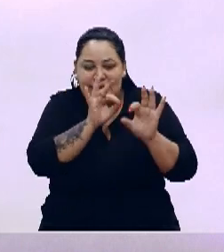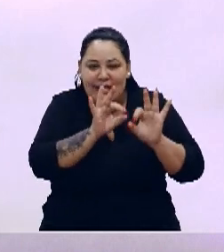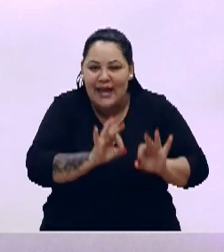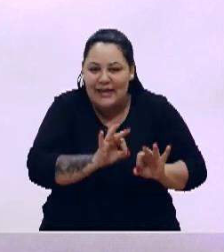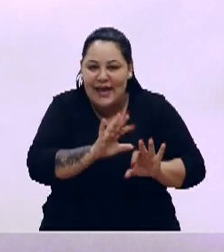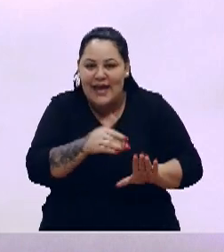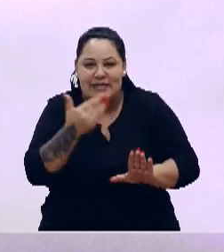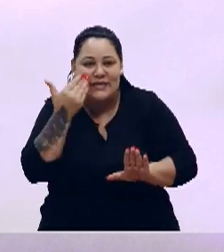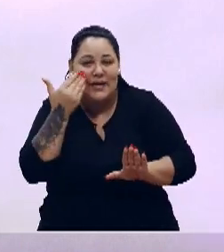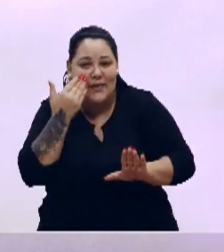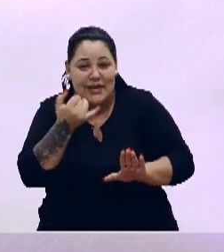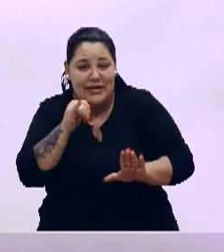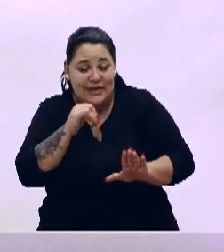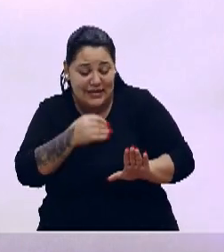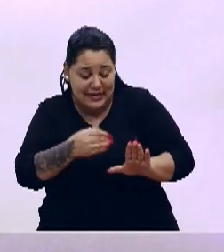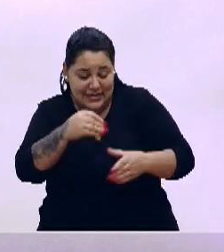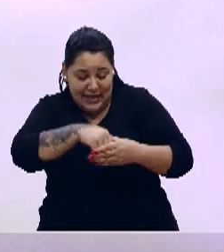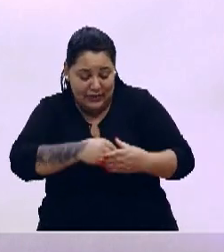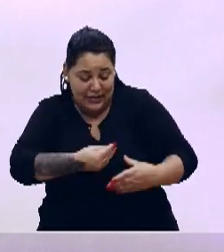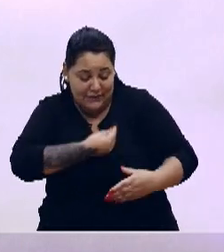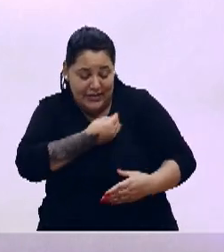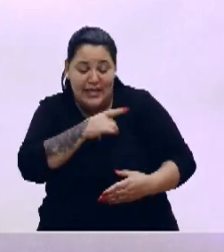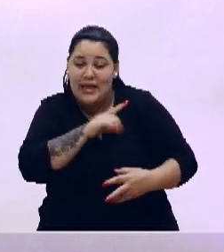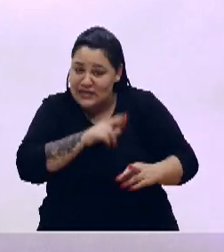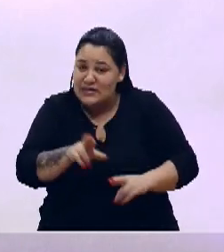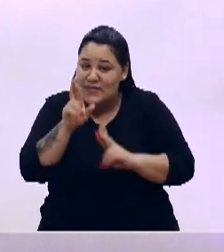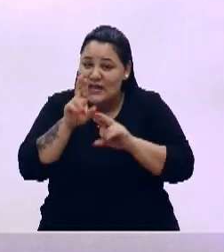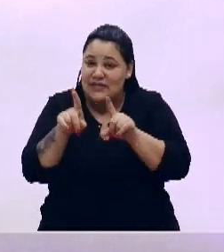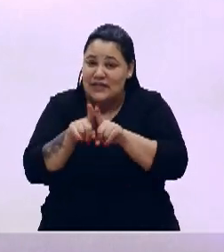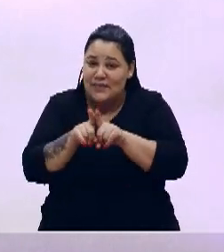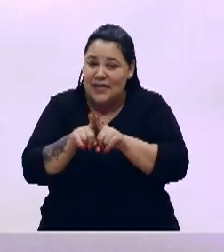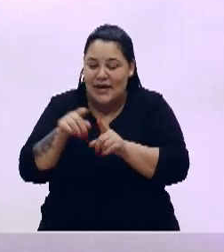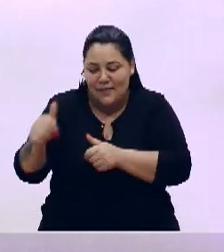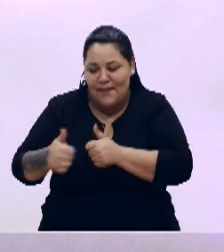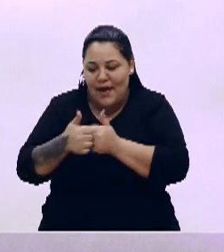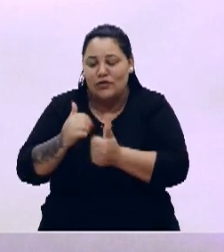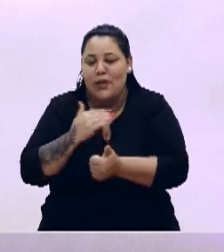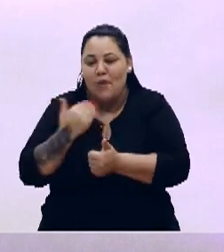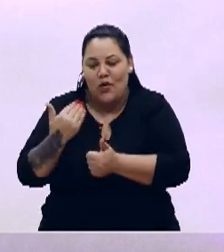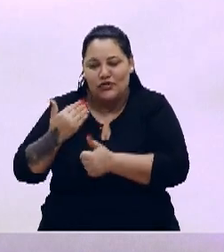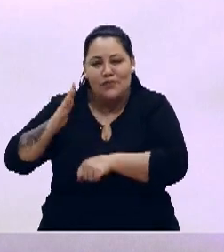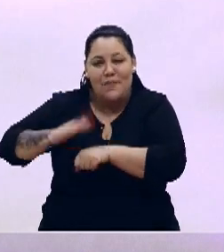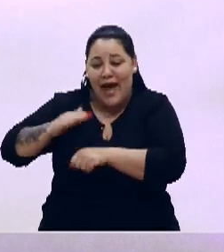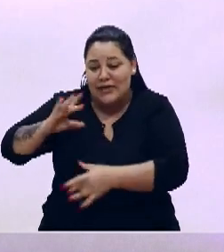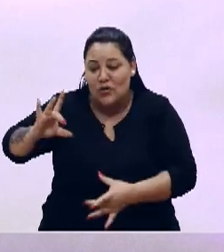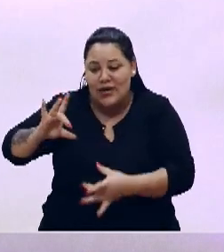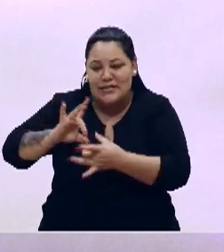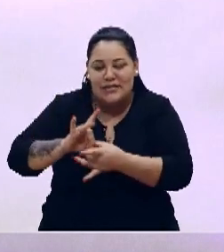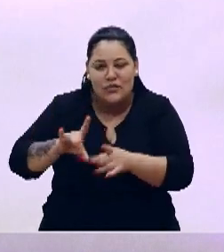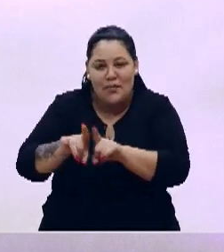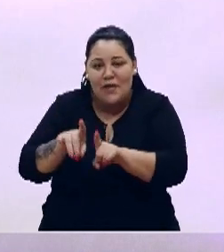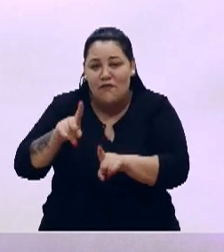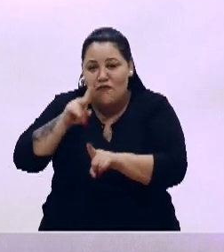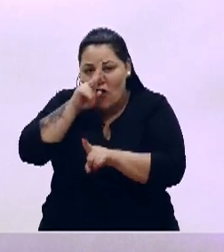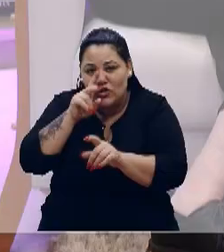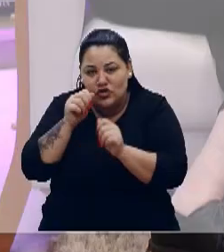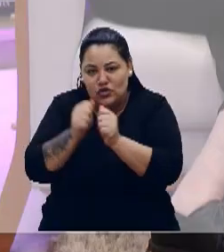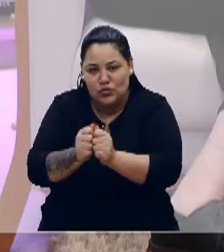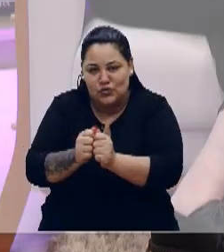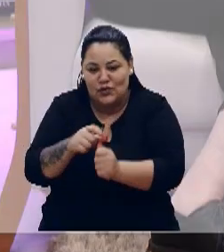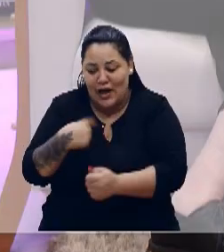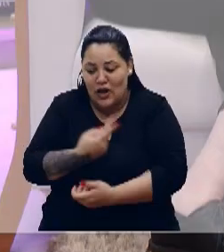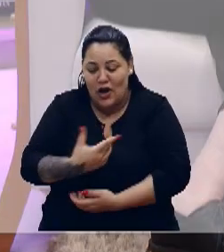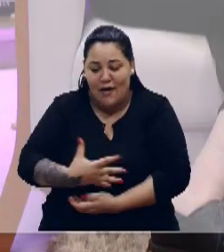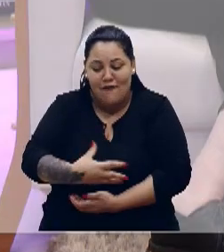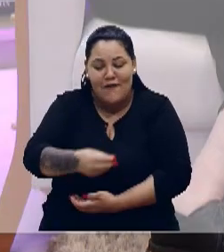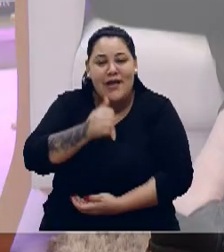há esperança e diante da morte. Eu acho que isso é o que mais nos conecta, né? As nossas pequenas poderiam estar aqui, elas não estão. Então, a gente